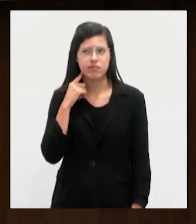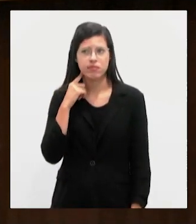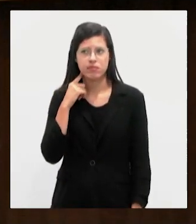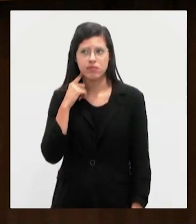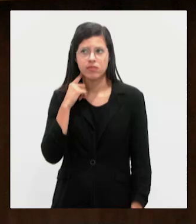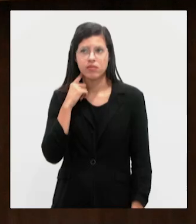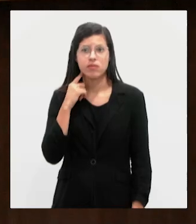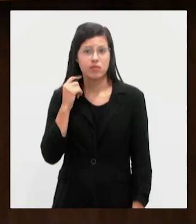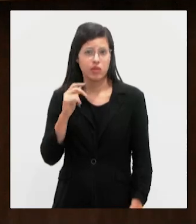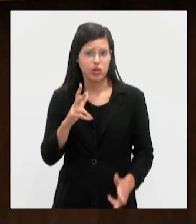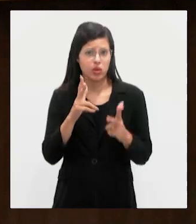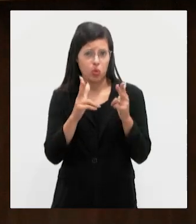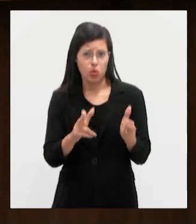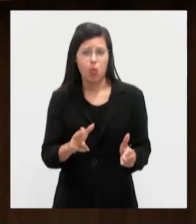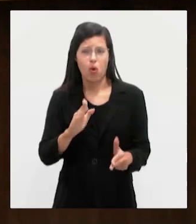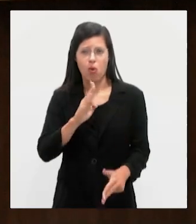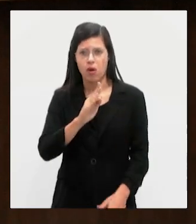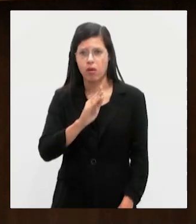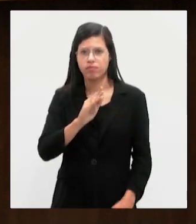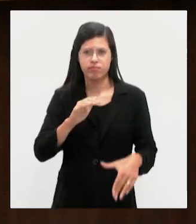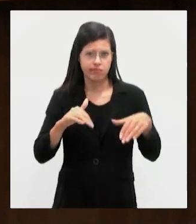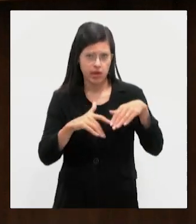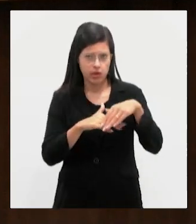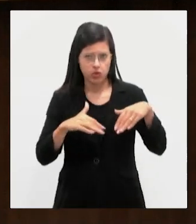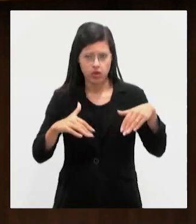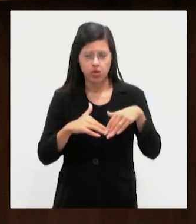de Guanabara, que já mereceu